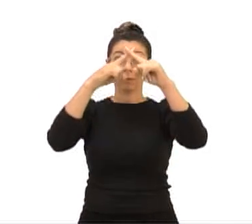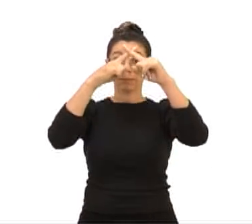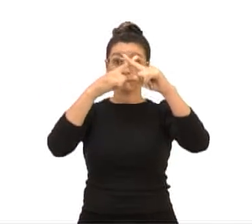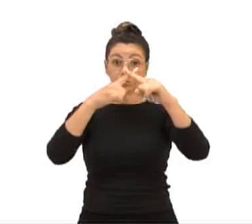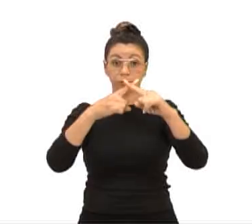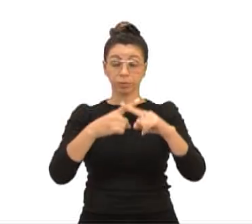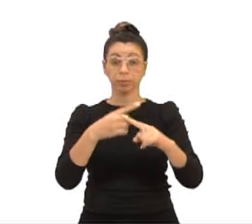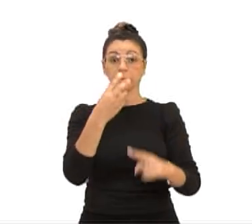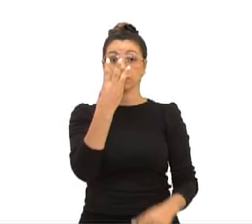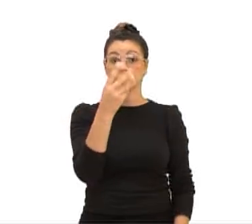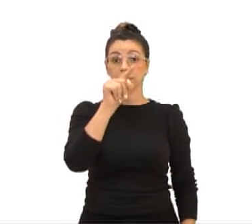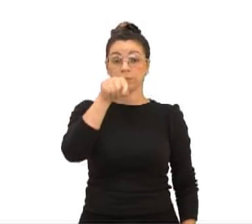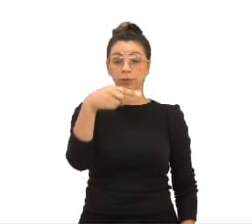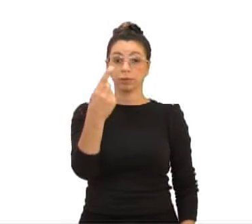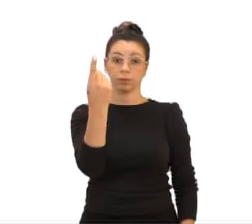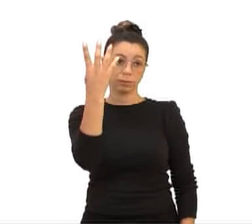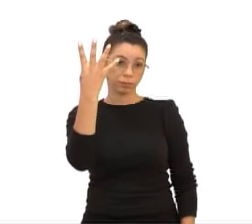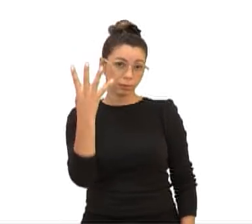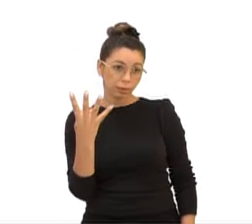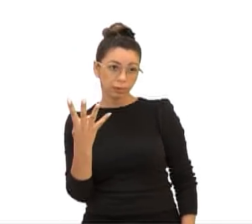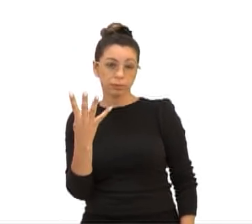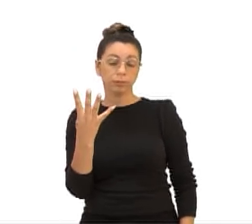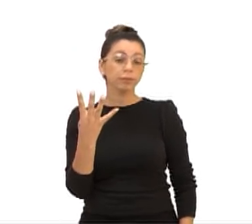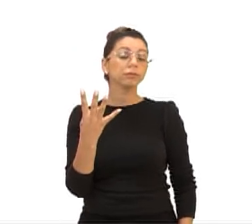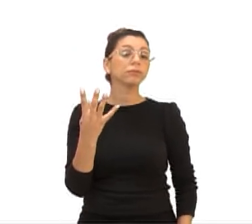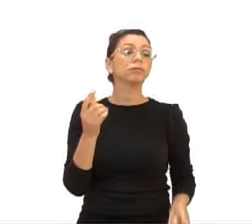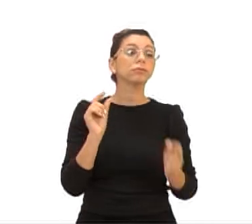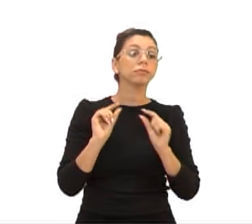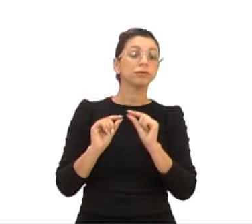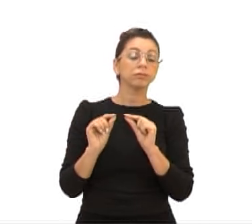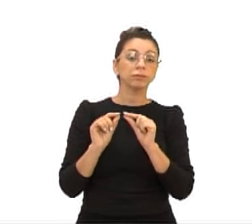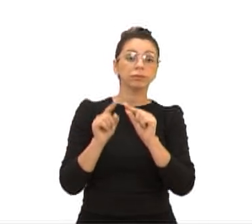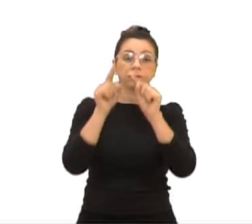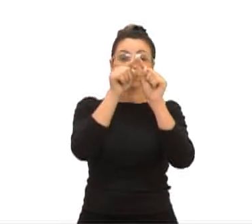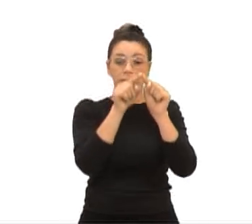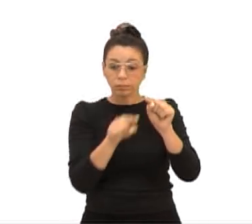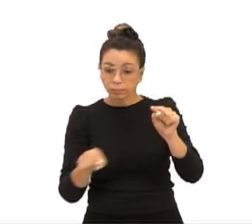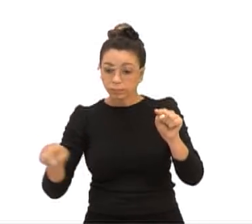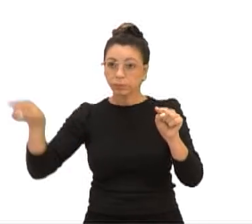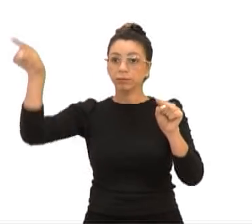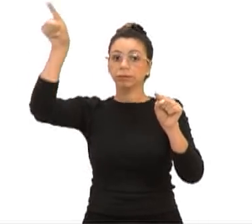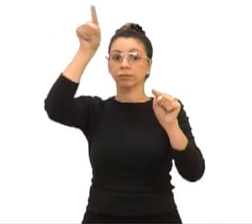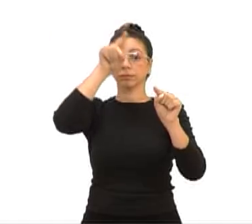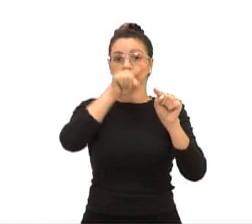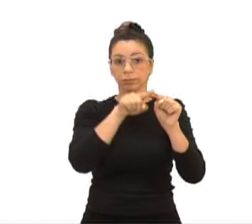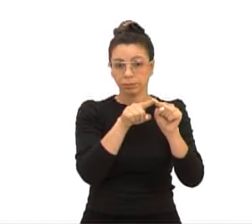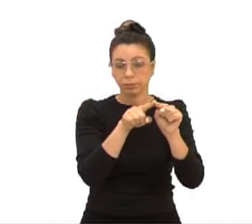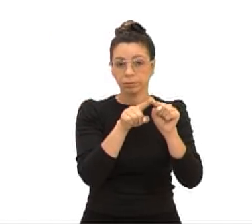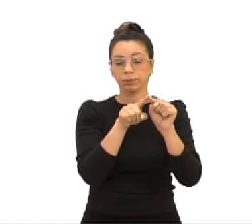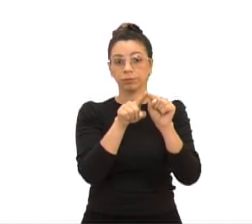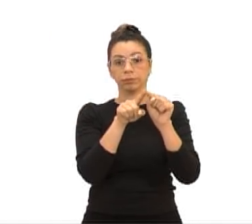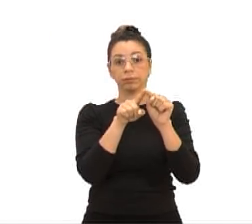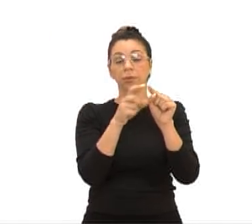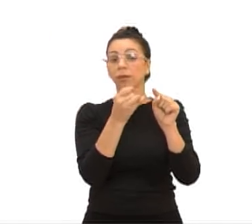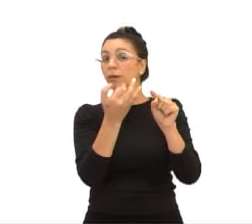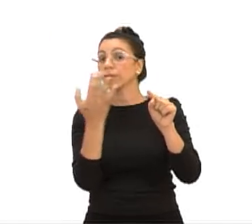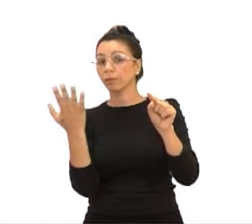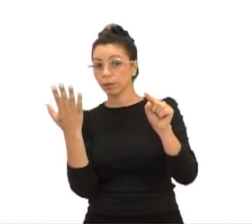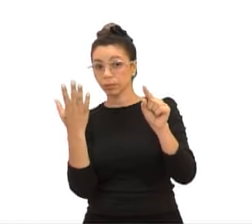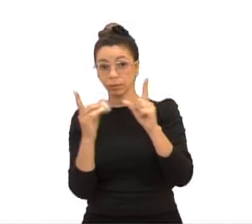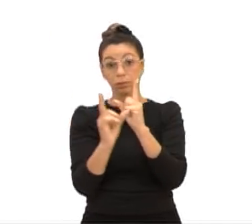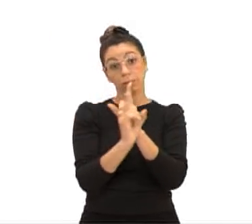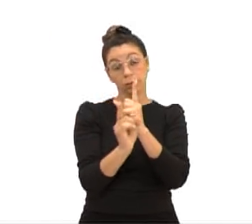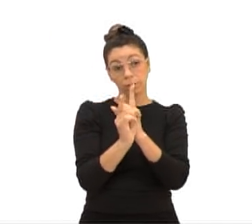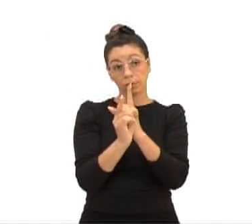aquele 3,14, nós vamos chegar ao valor do comprimento da circunferência,